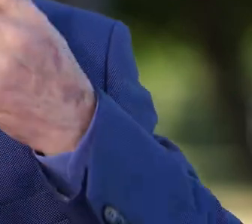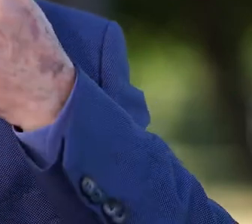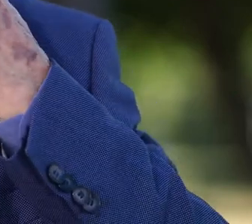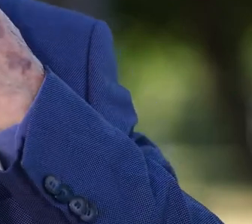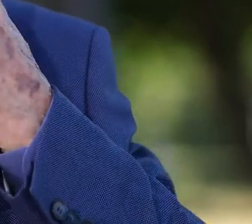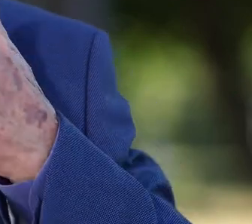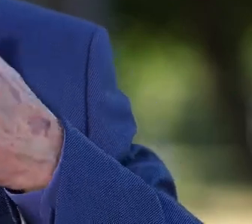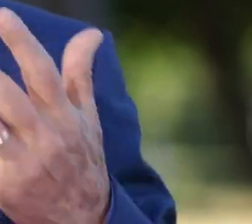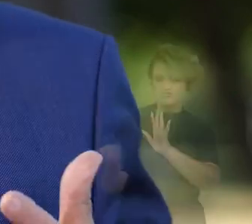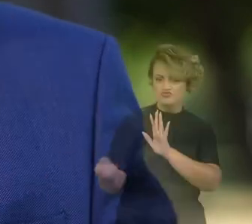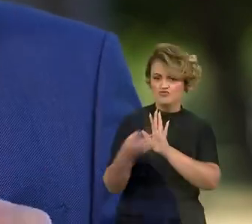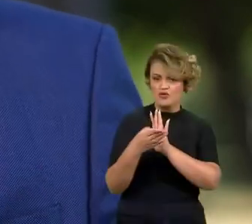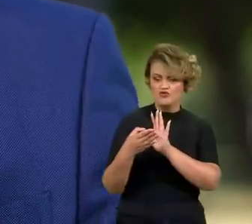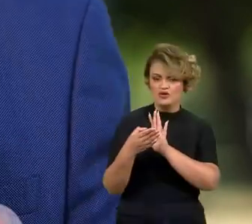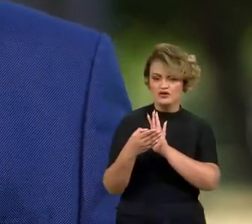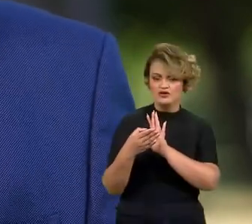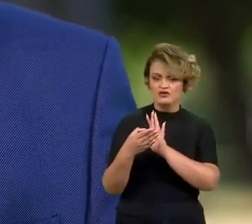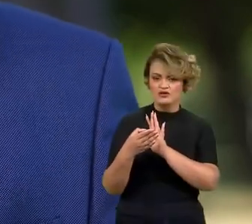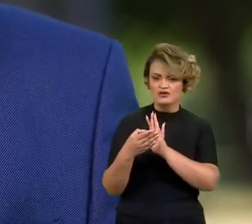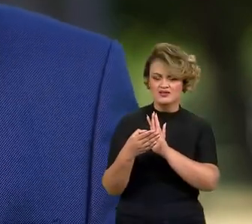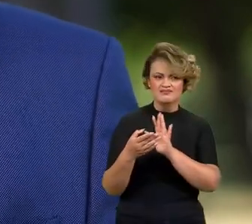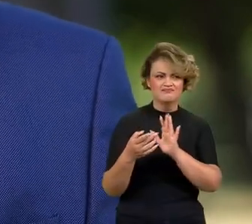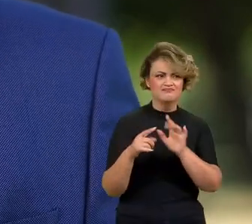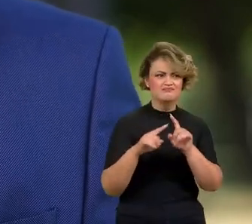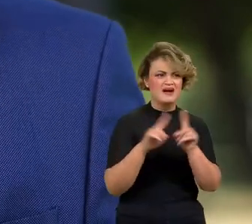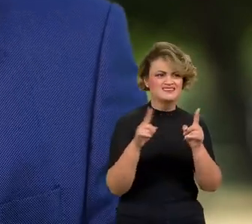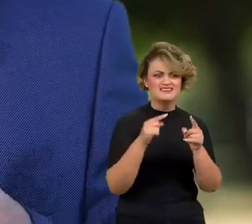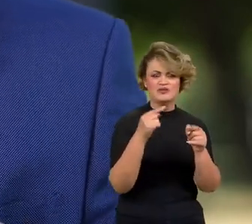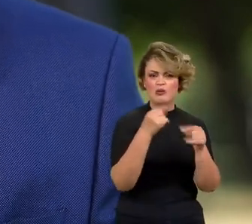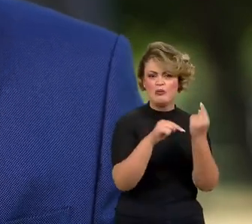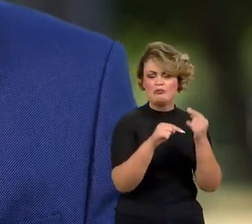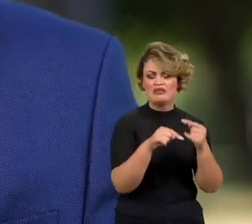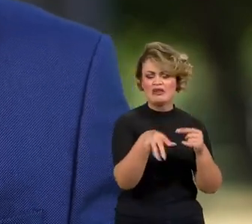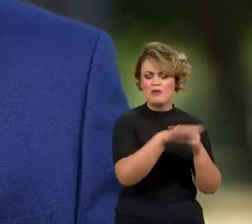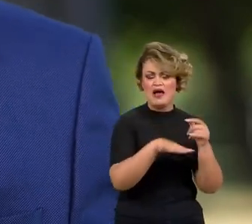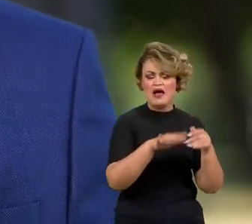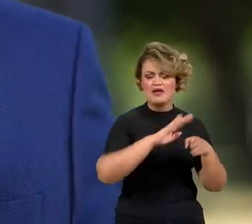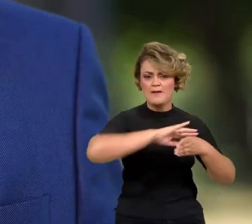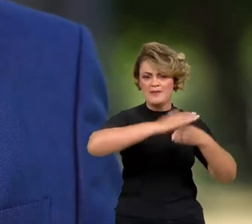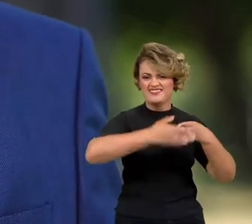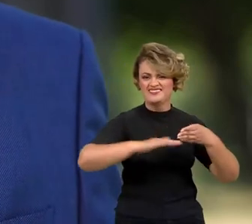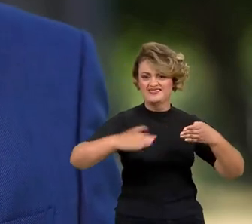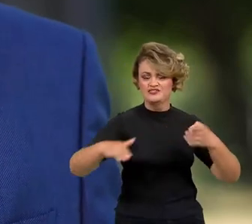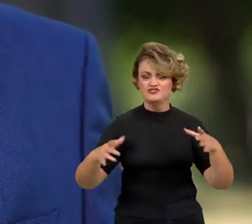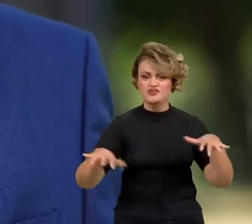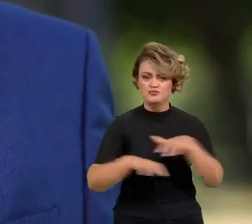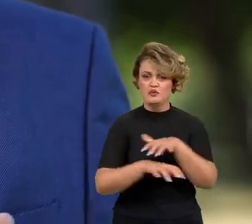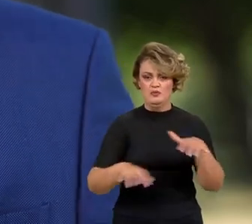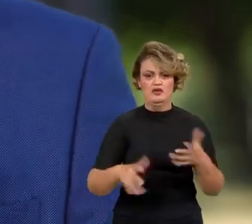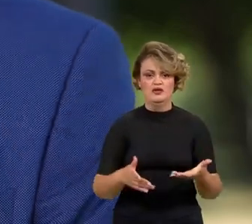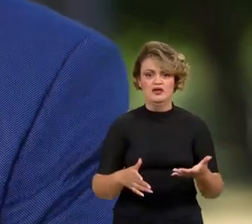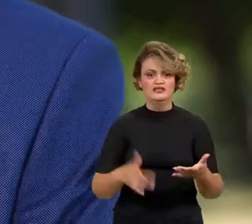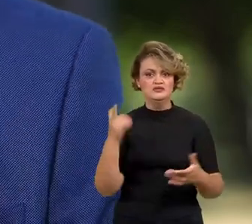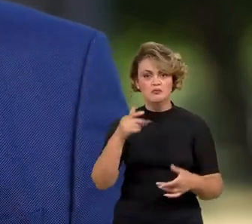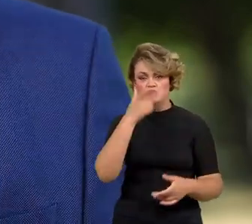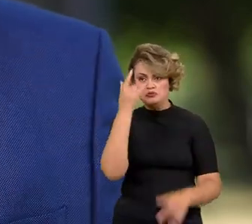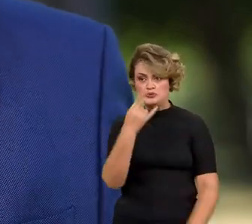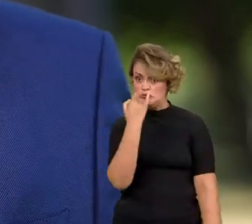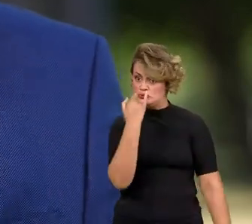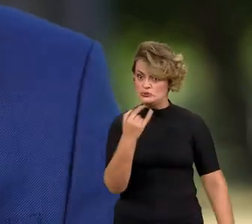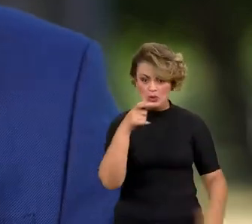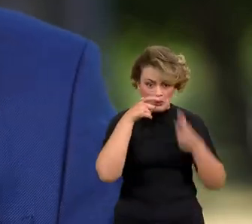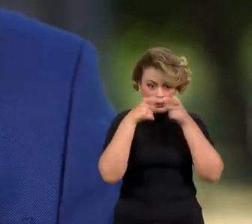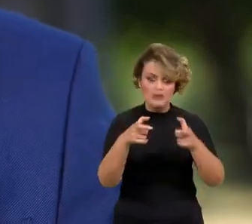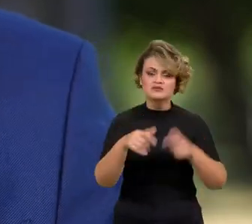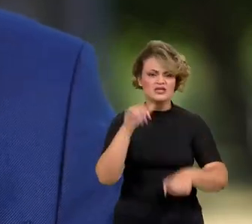era uma coisa que não tem nexo não tem sentido ou seja a ganância do ser humano tem que ter limite e o limite é o